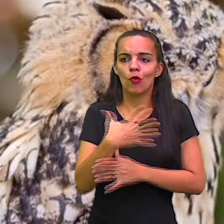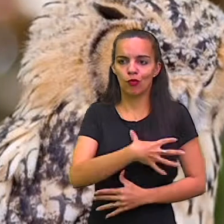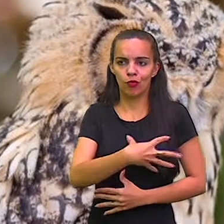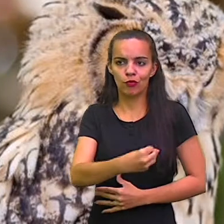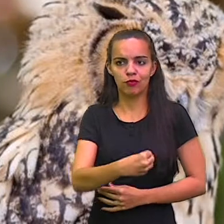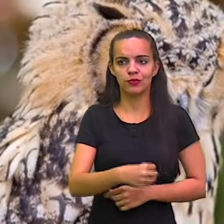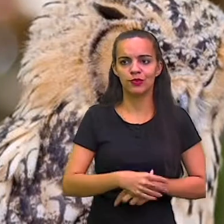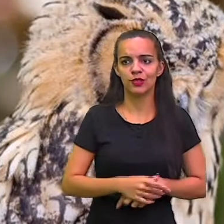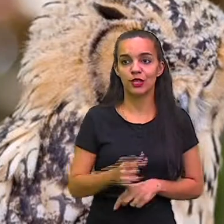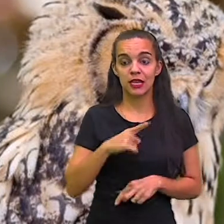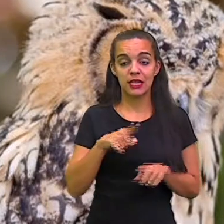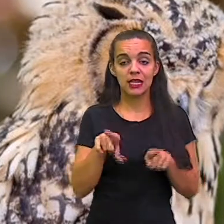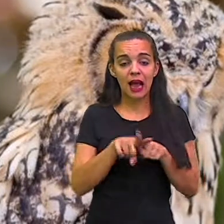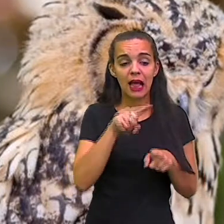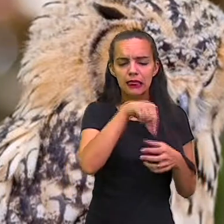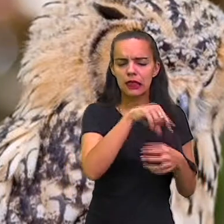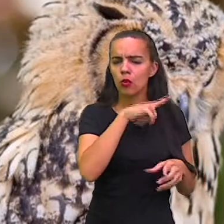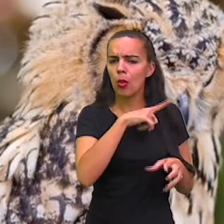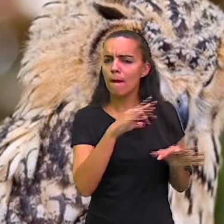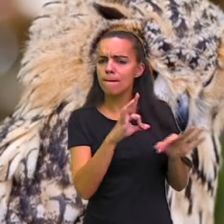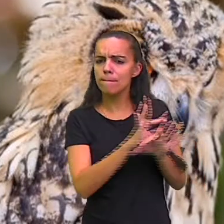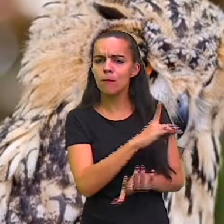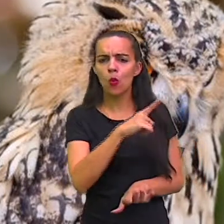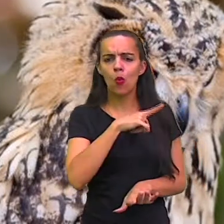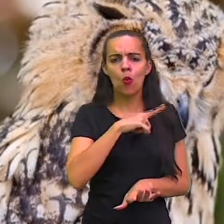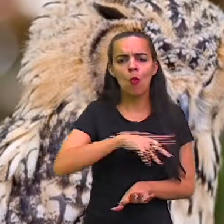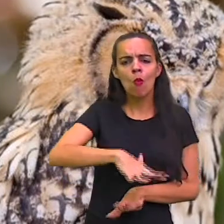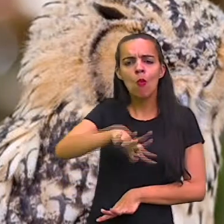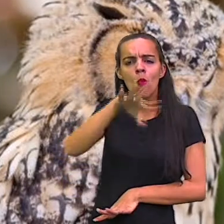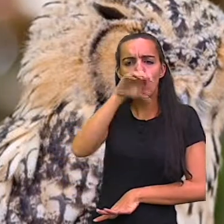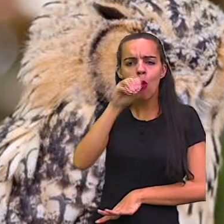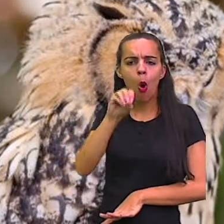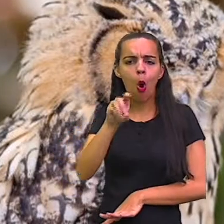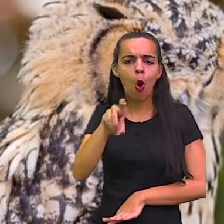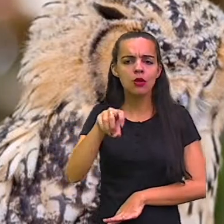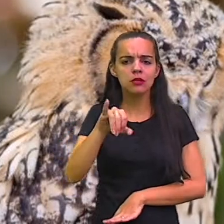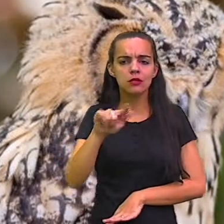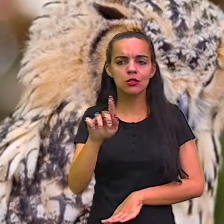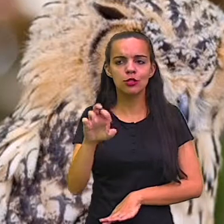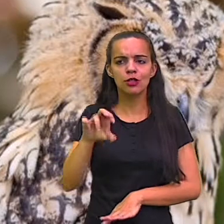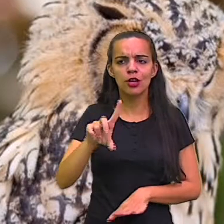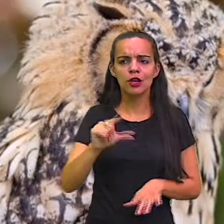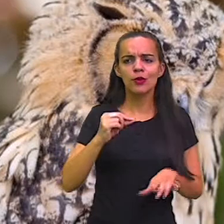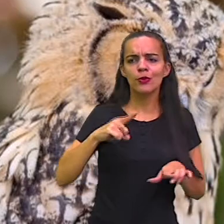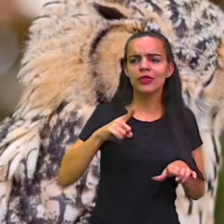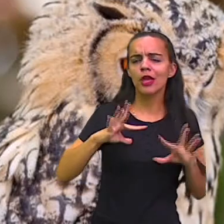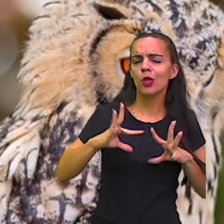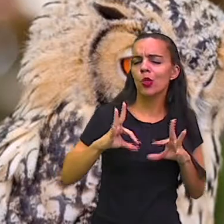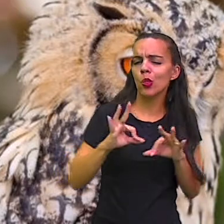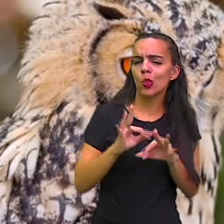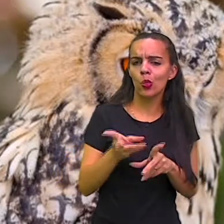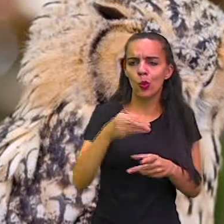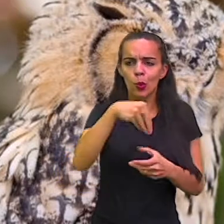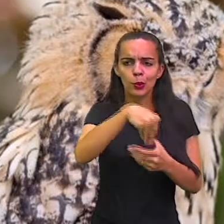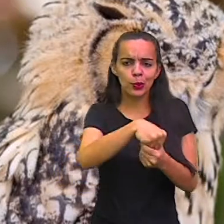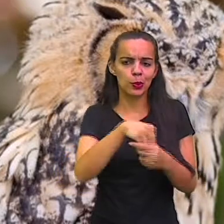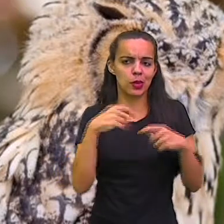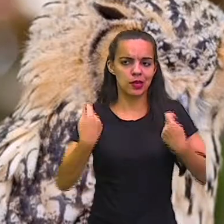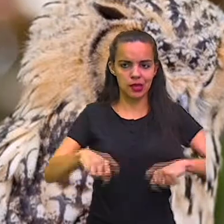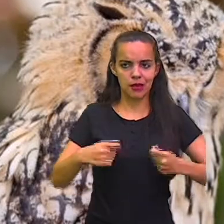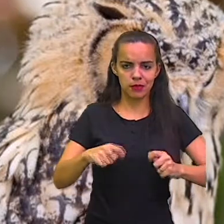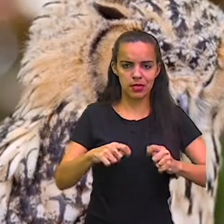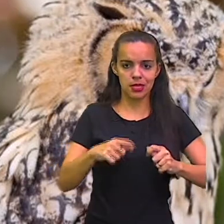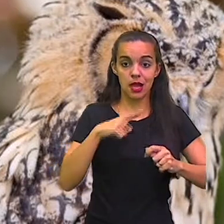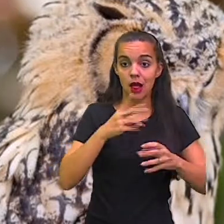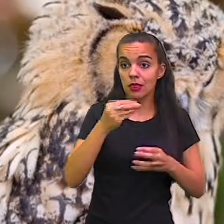entre oxigênio e sai gás carbônico na maioria das espécies os jogos são vigiados